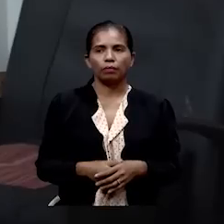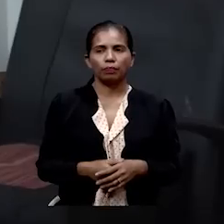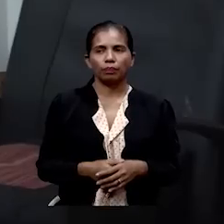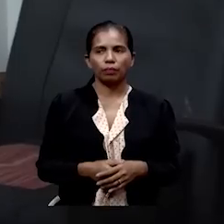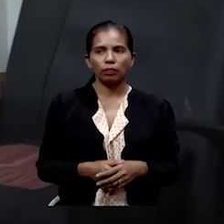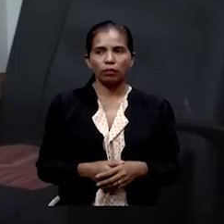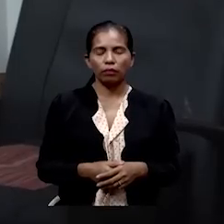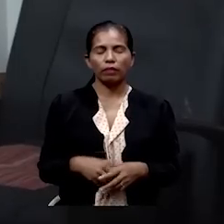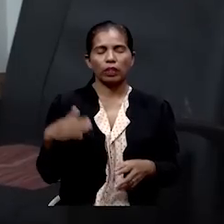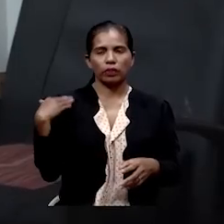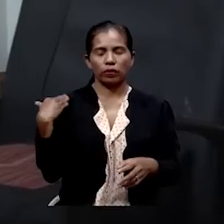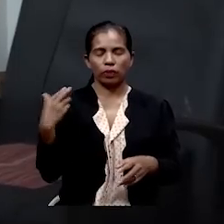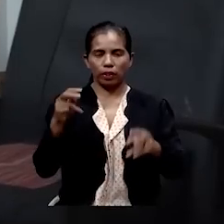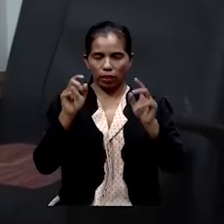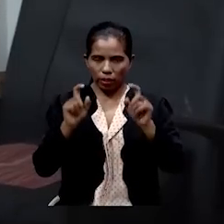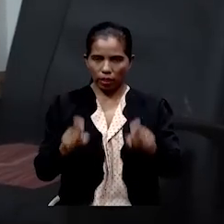Jovem tem que ir,